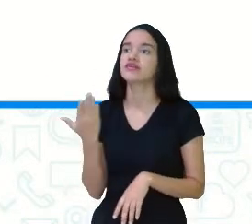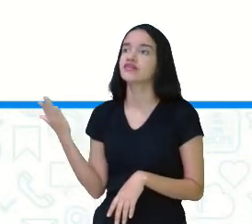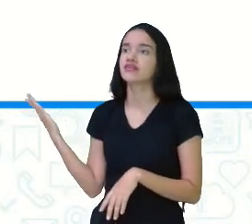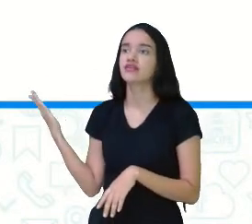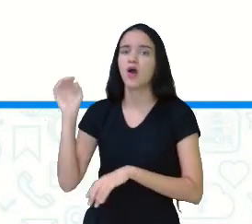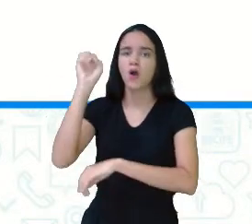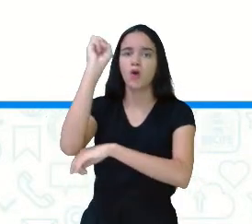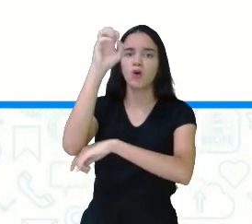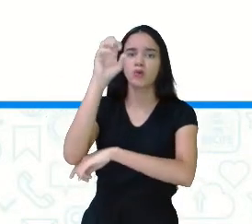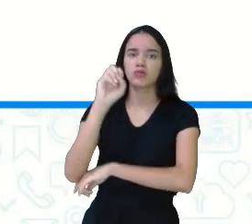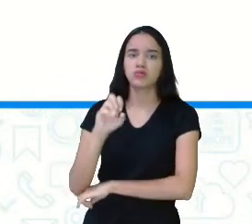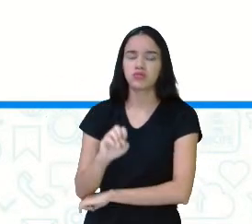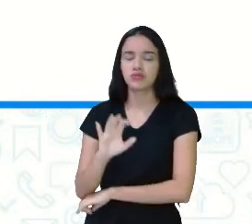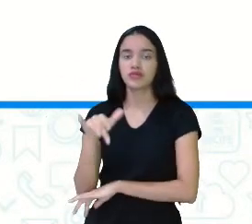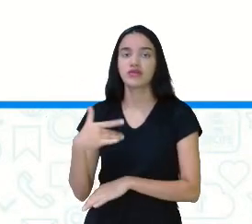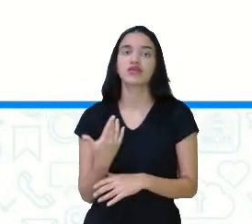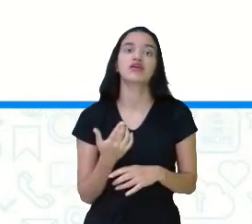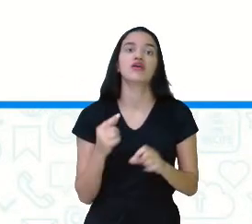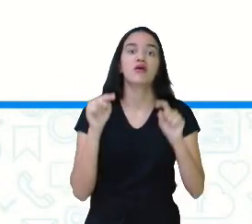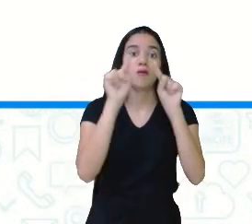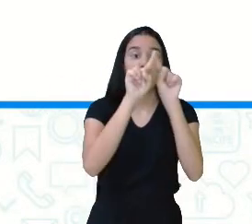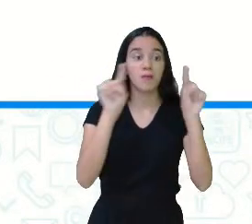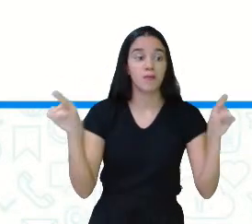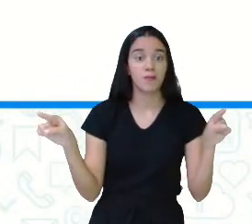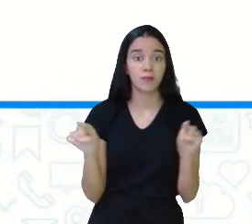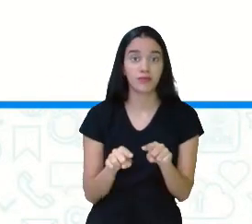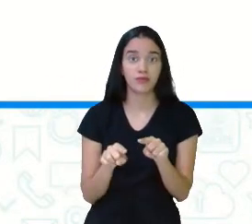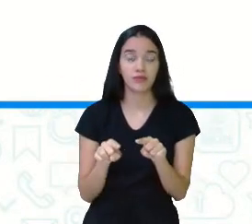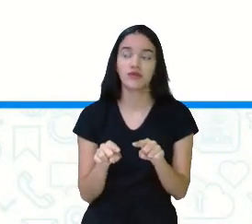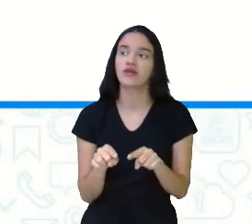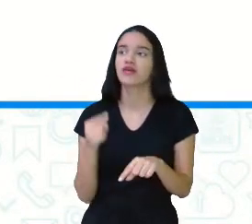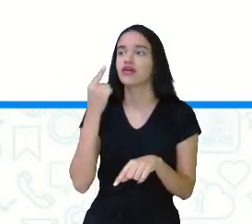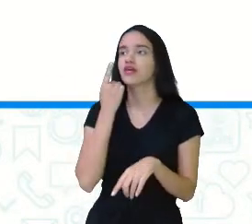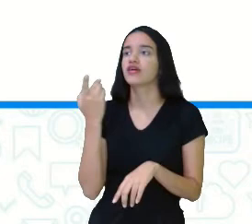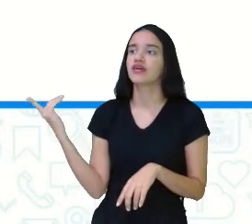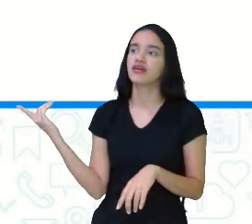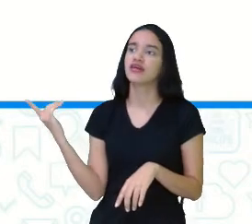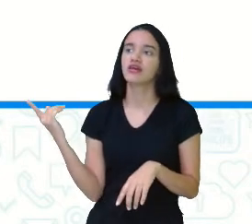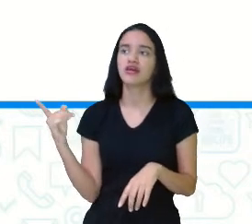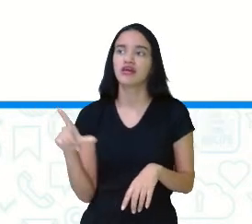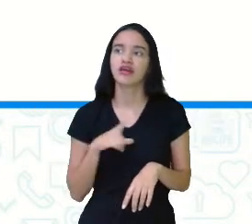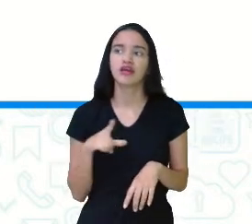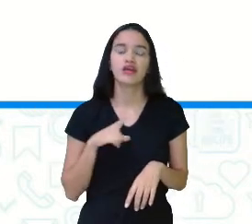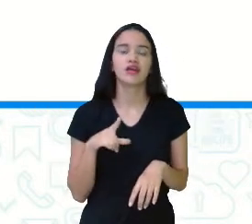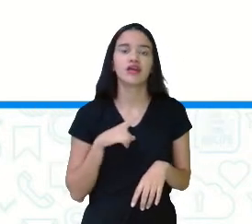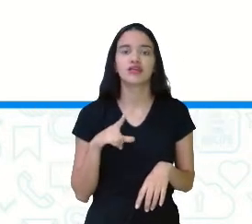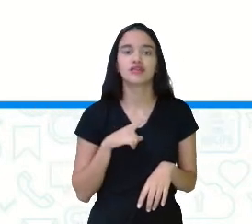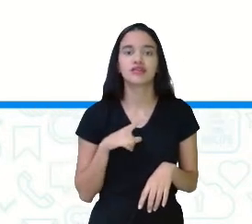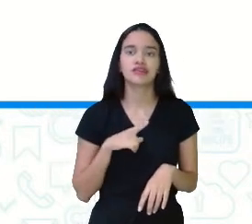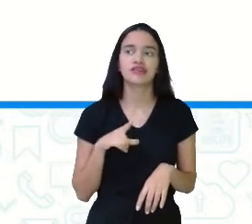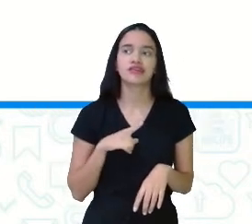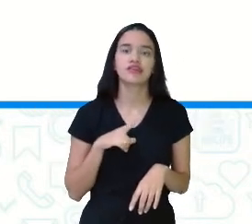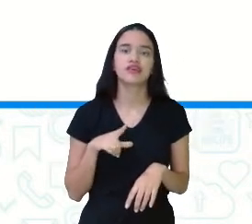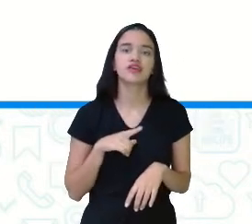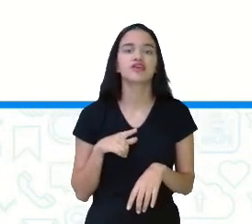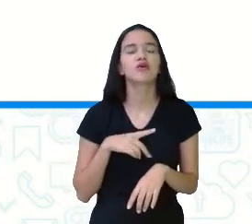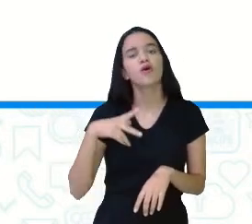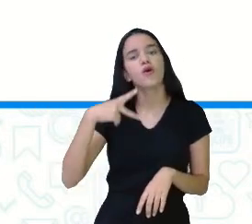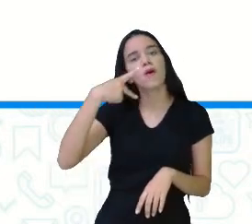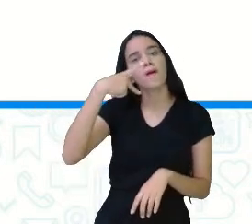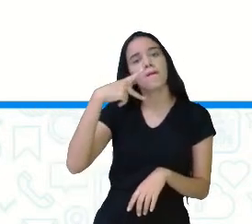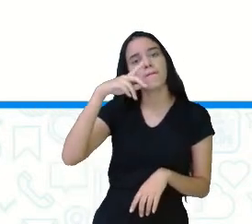Olha o sinal, a placa com sinal, um semáforo. Aqui eu tenho um protótipo de um pentágono,